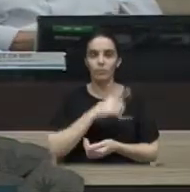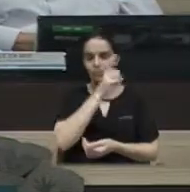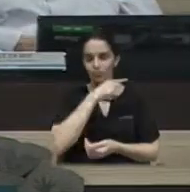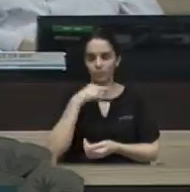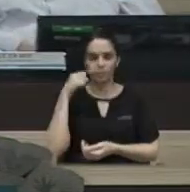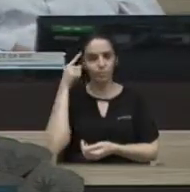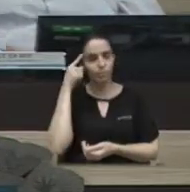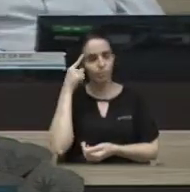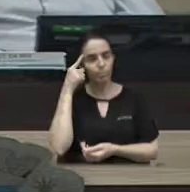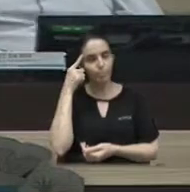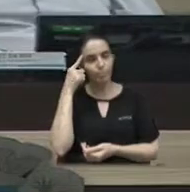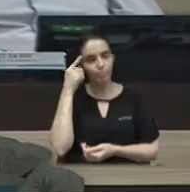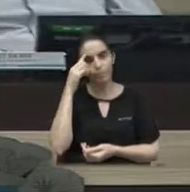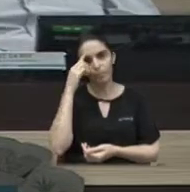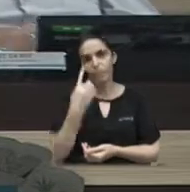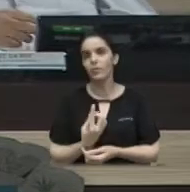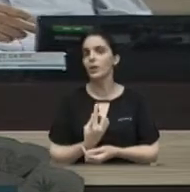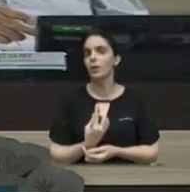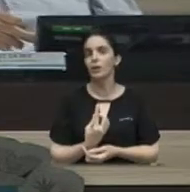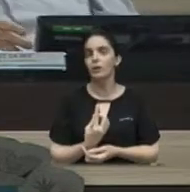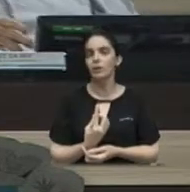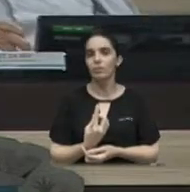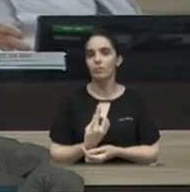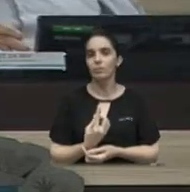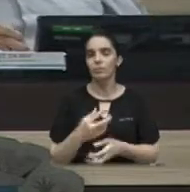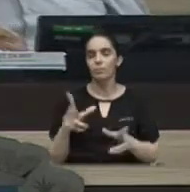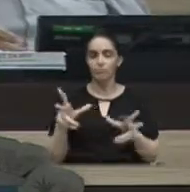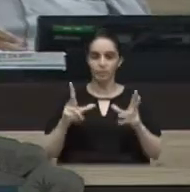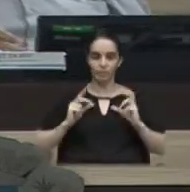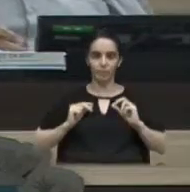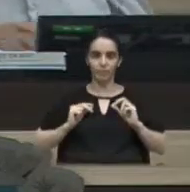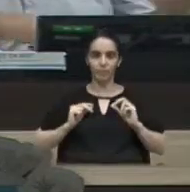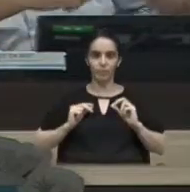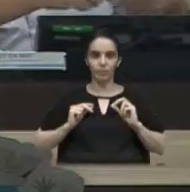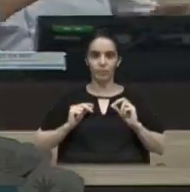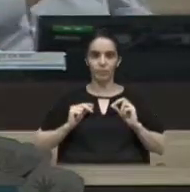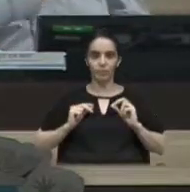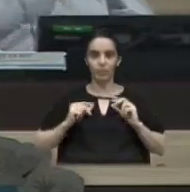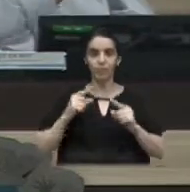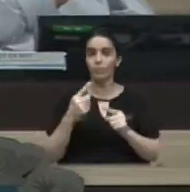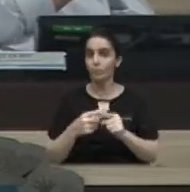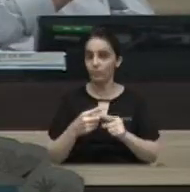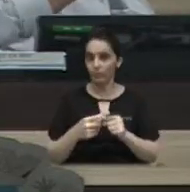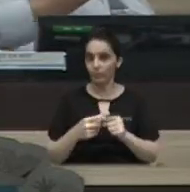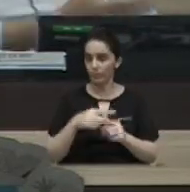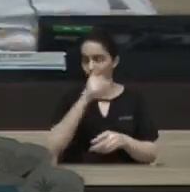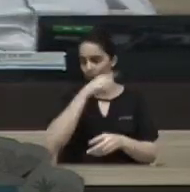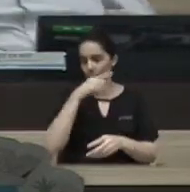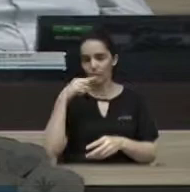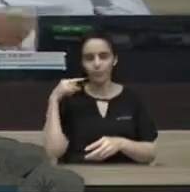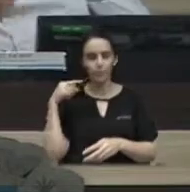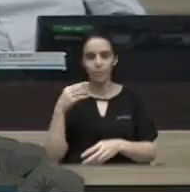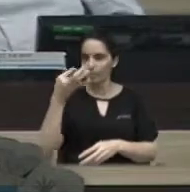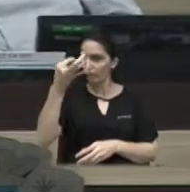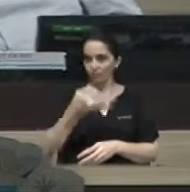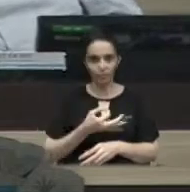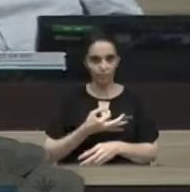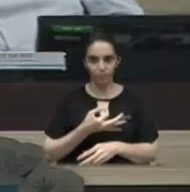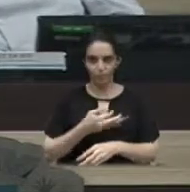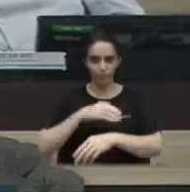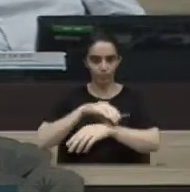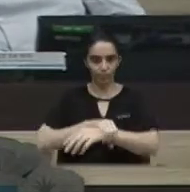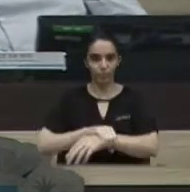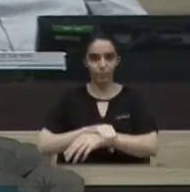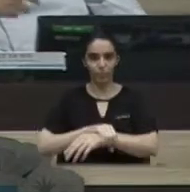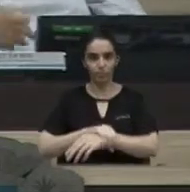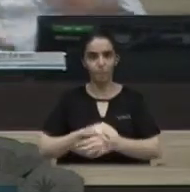que eu fiquei na dúvida, eu pensei em me abster. Abster porque eu não tinha a certeza ou a segurança,